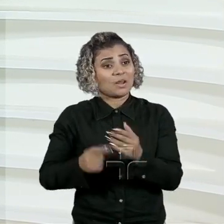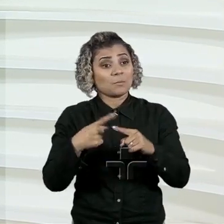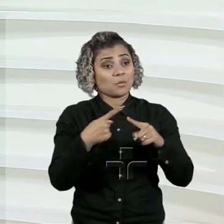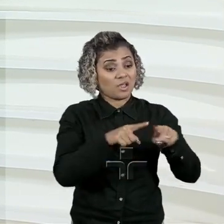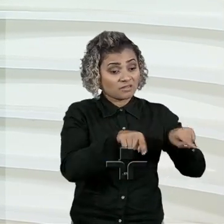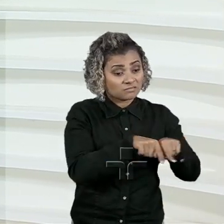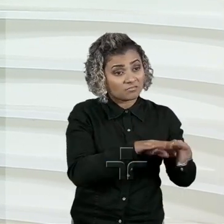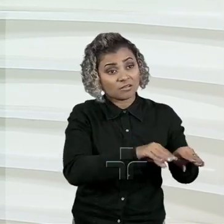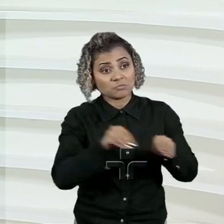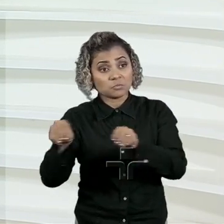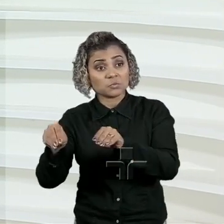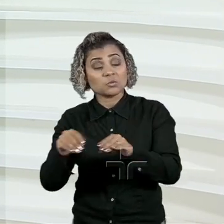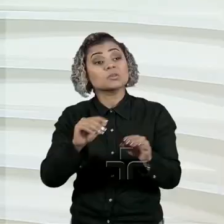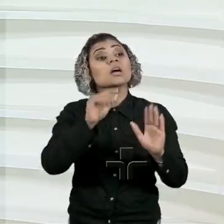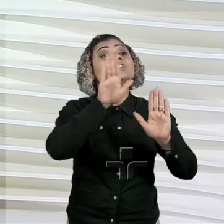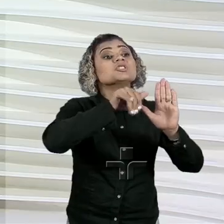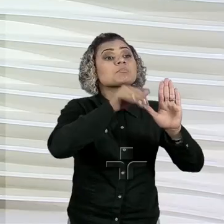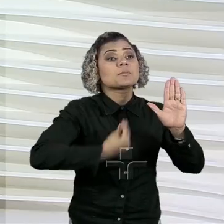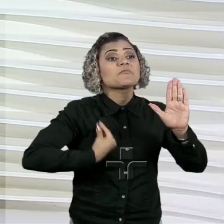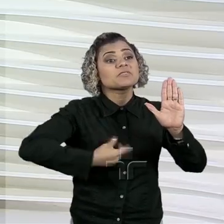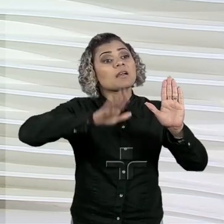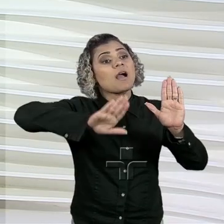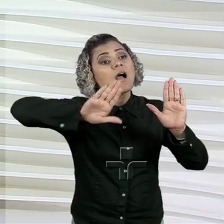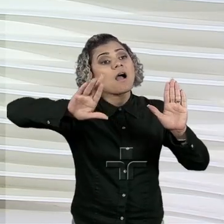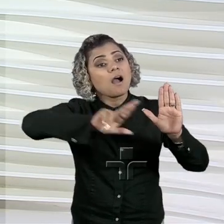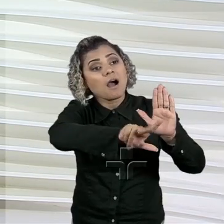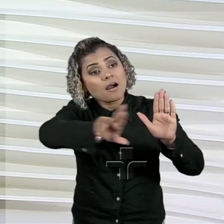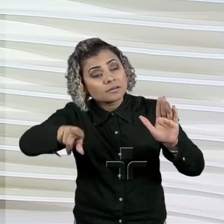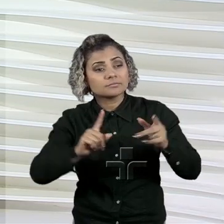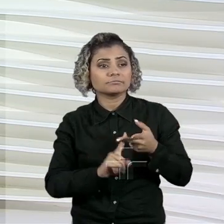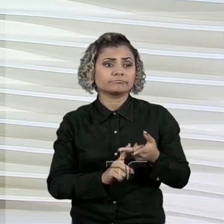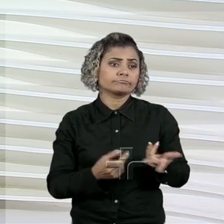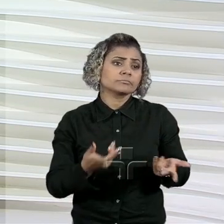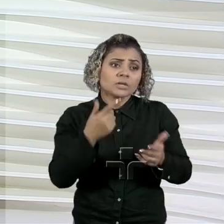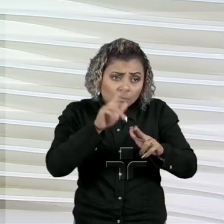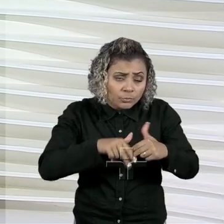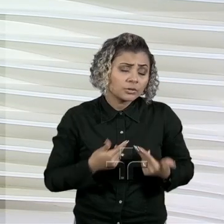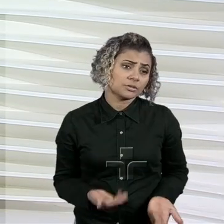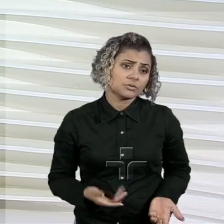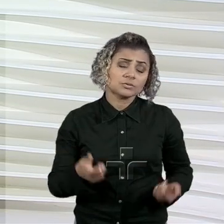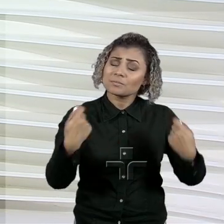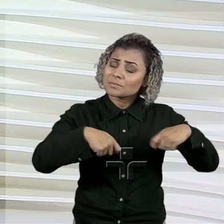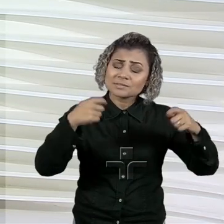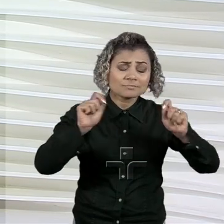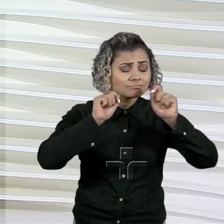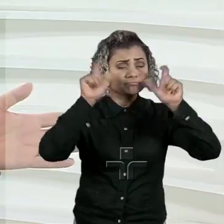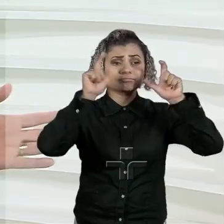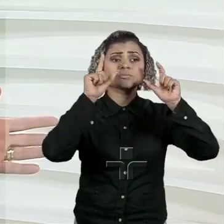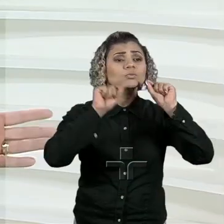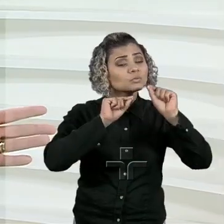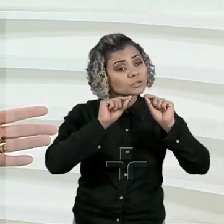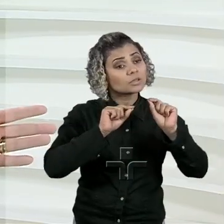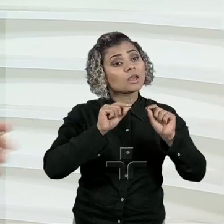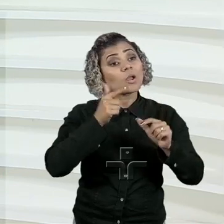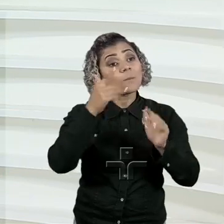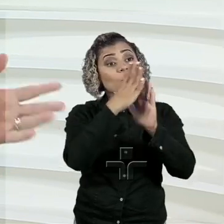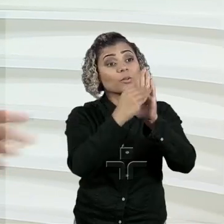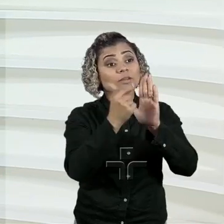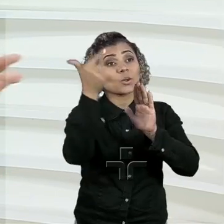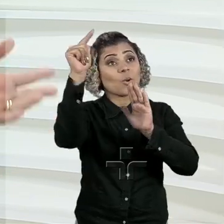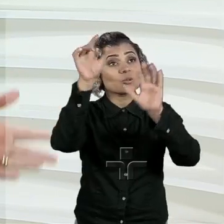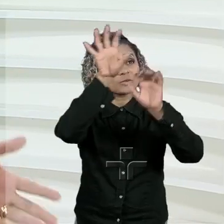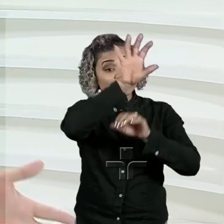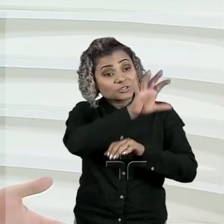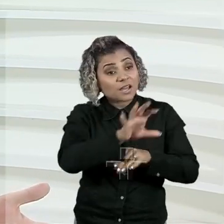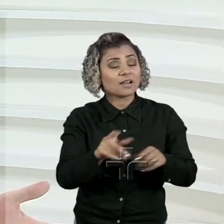na chamada, em outros processos. E a gente precisa trazer cada vez mais aquilo que tem sido feito em alguns lugares. Nós temos